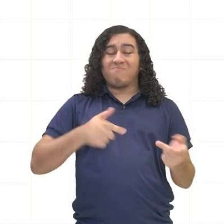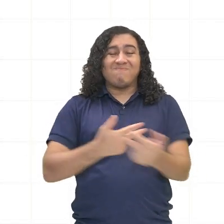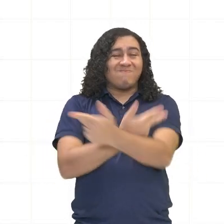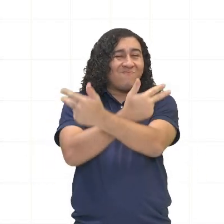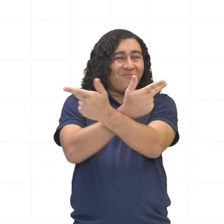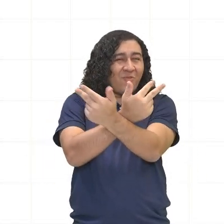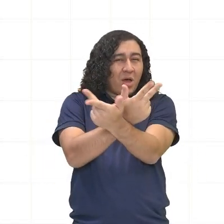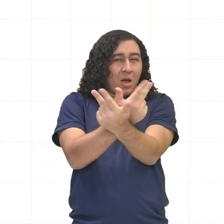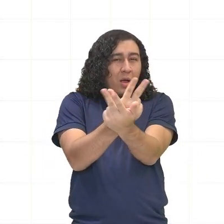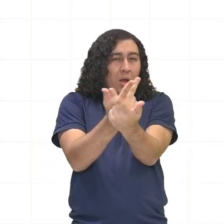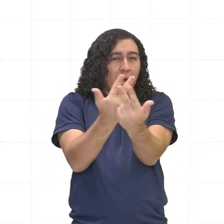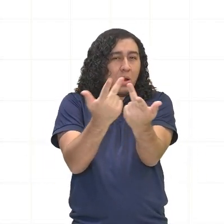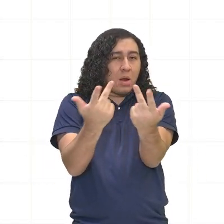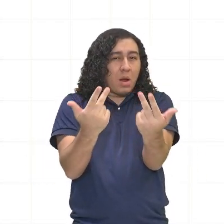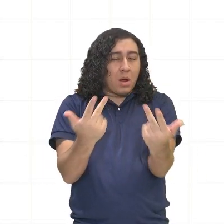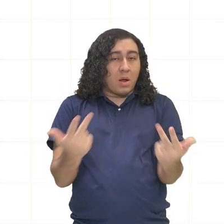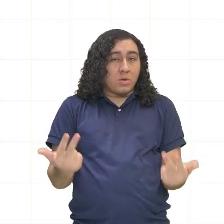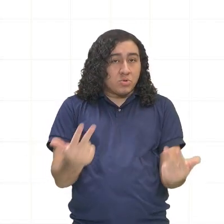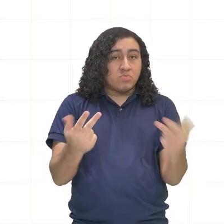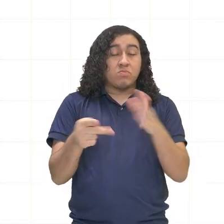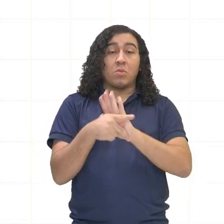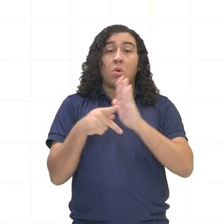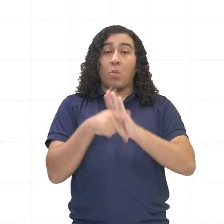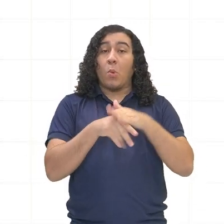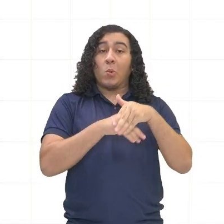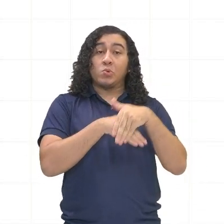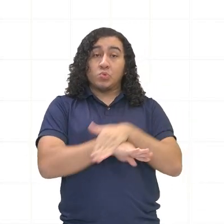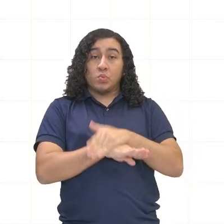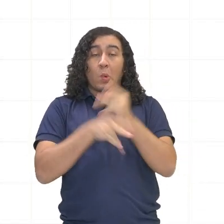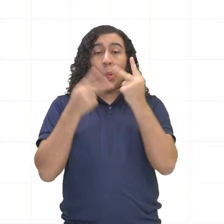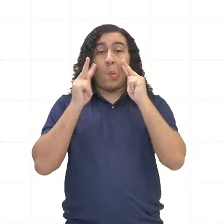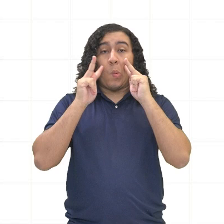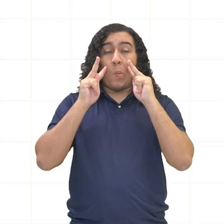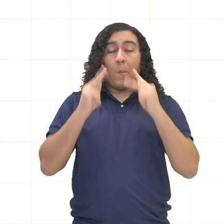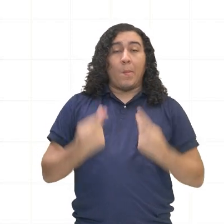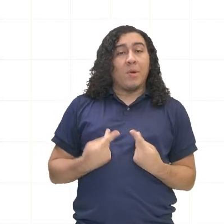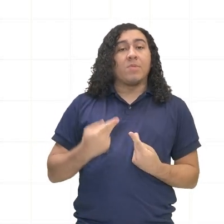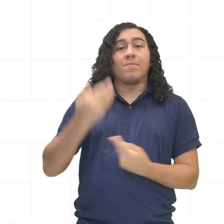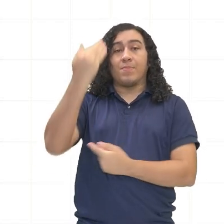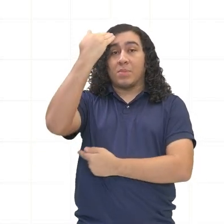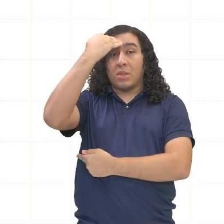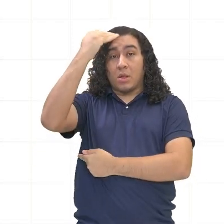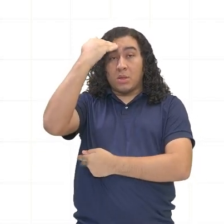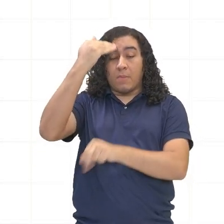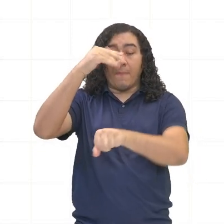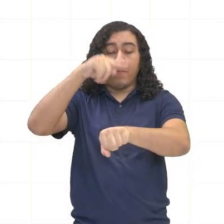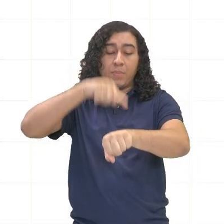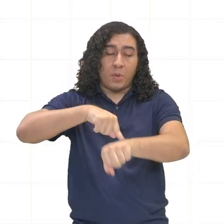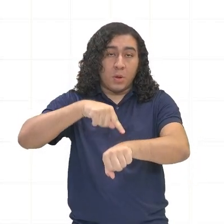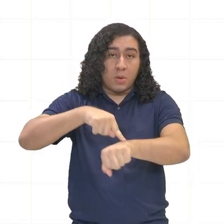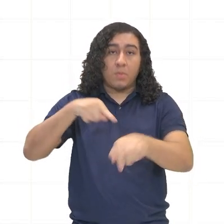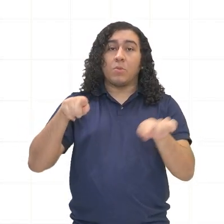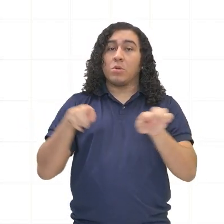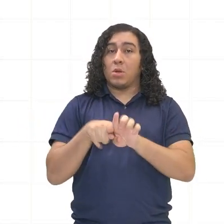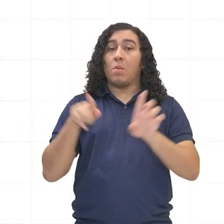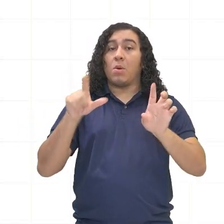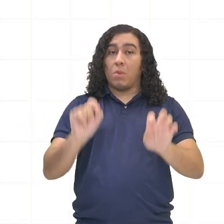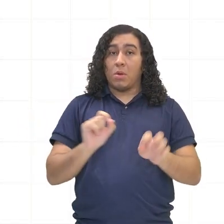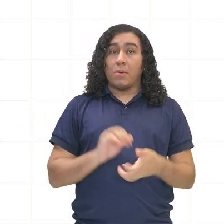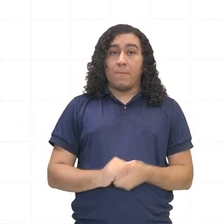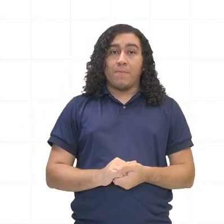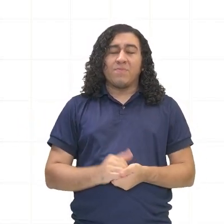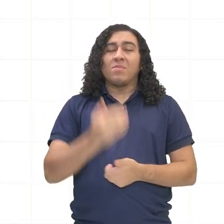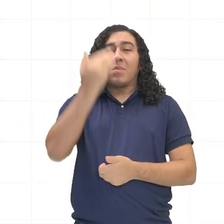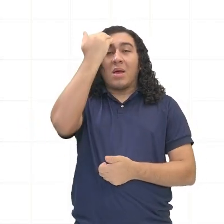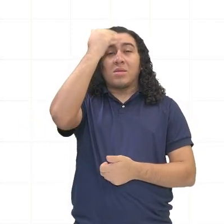humana para compreender-se, né, o tempo e também para se